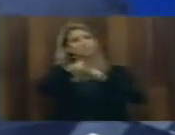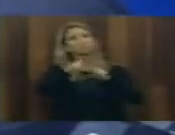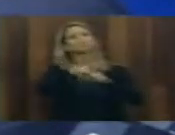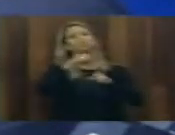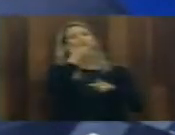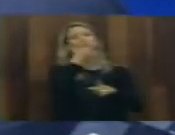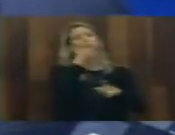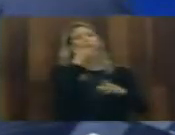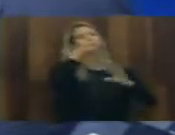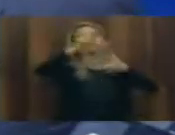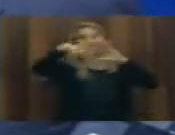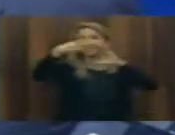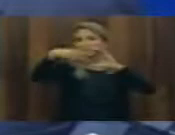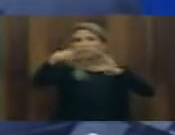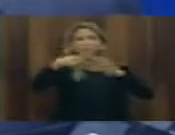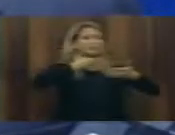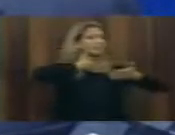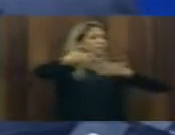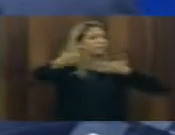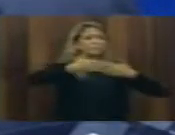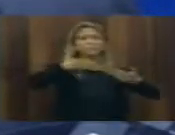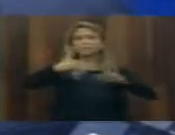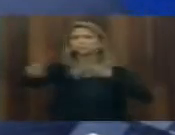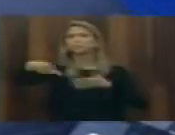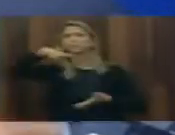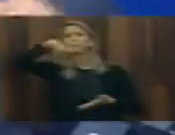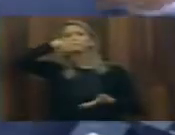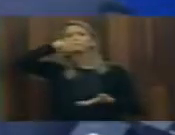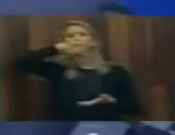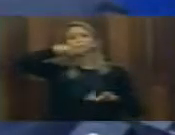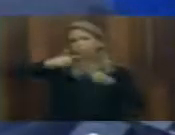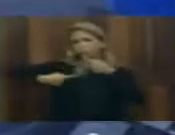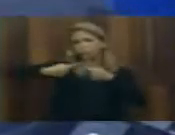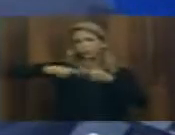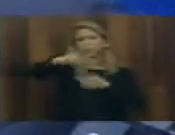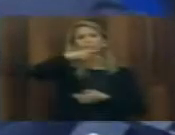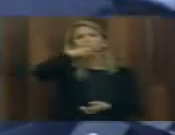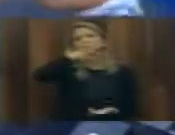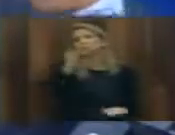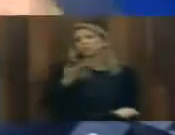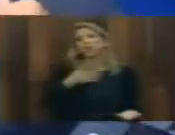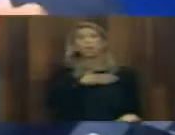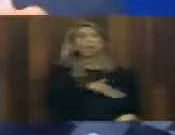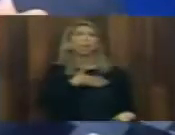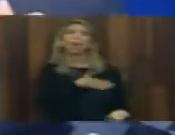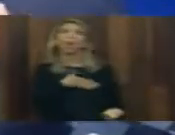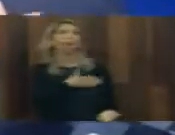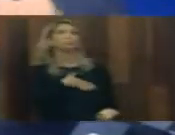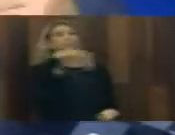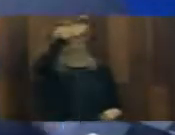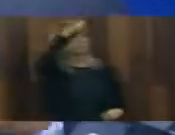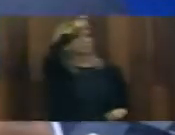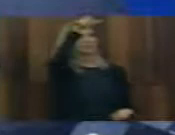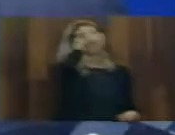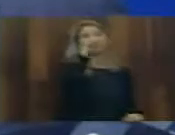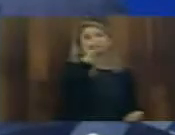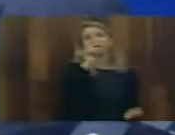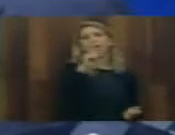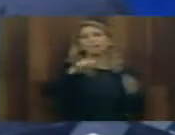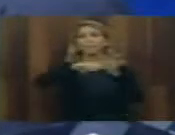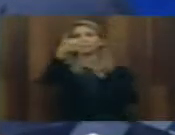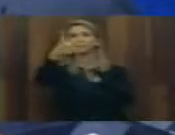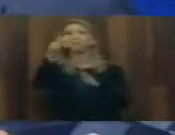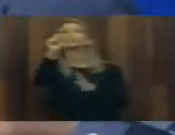independente do posicionamento político, né, independente se eu gosto de Adriano ou não gosto, em primeiro lugar está a